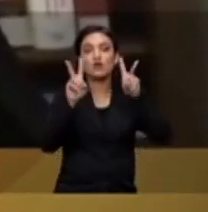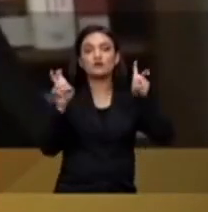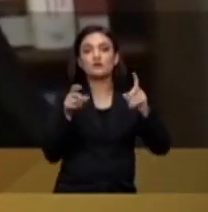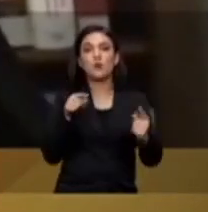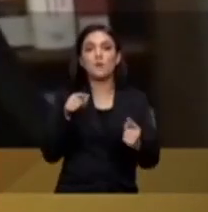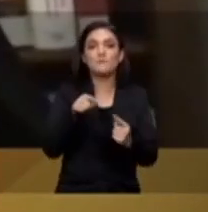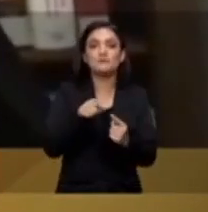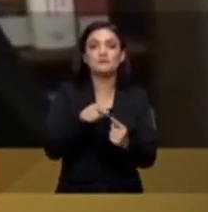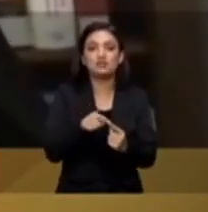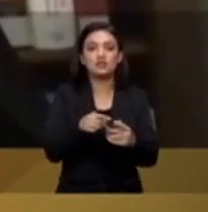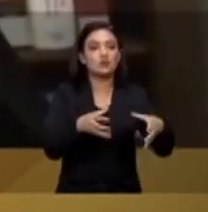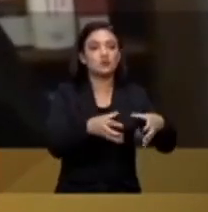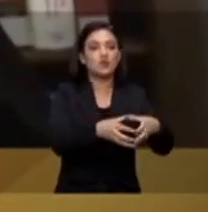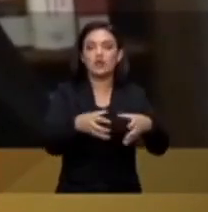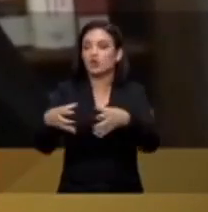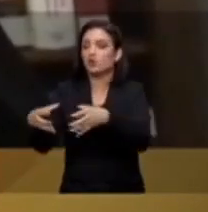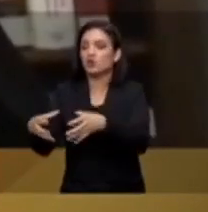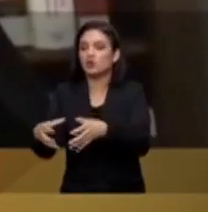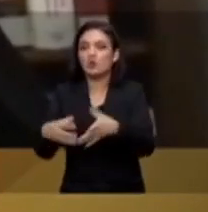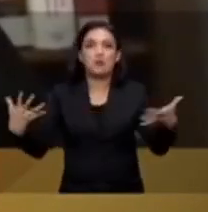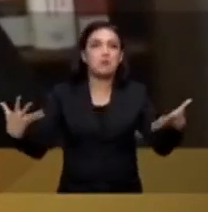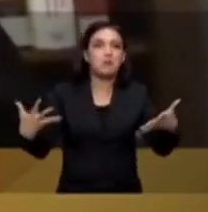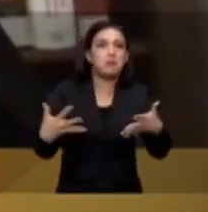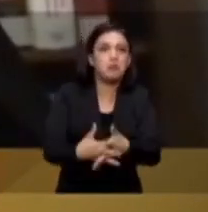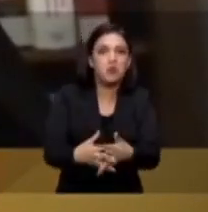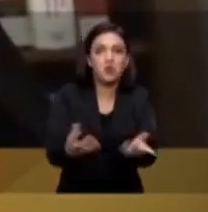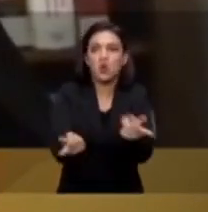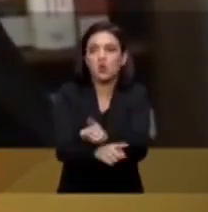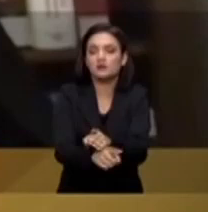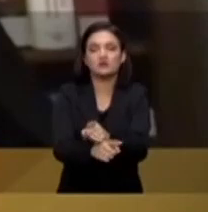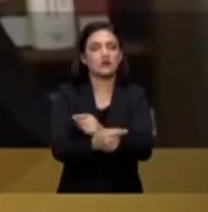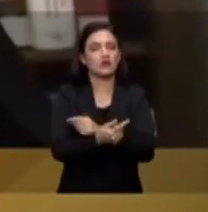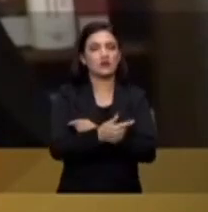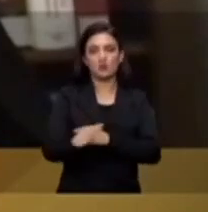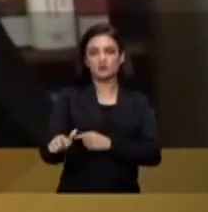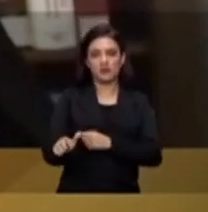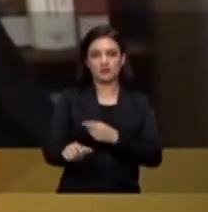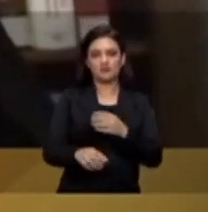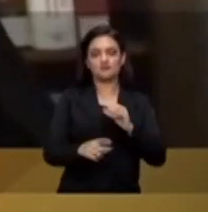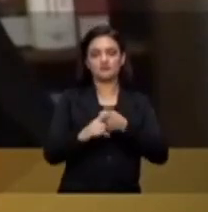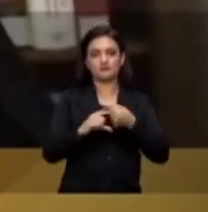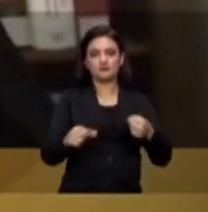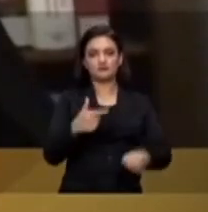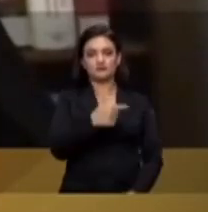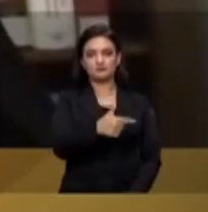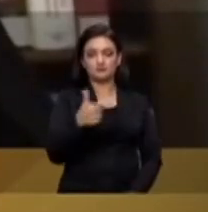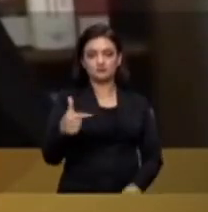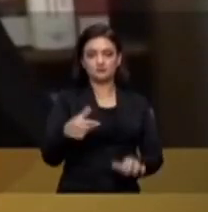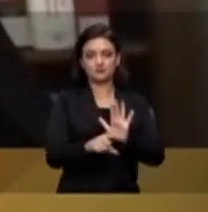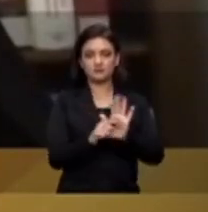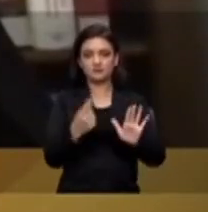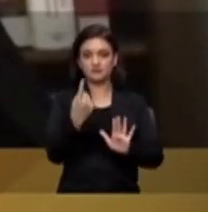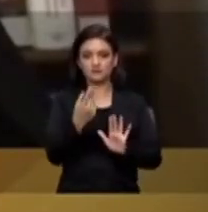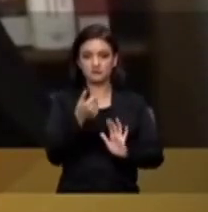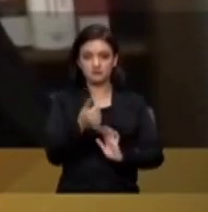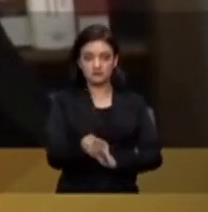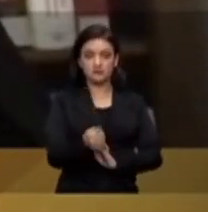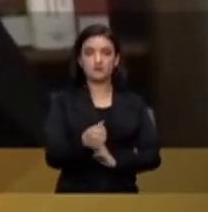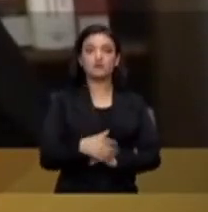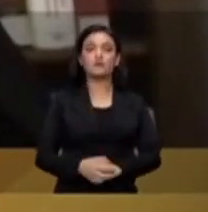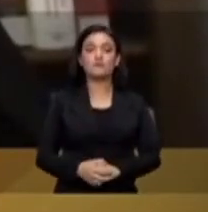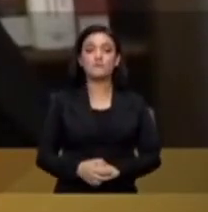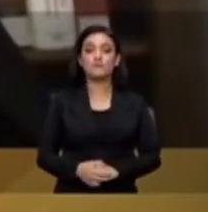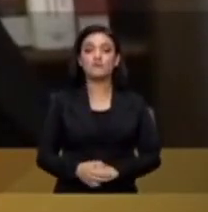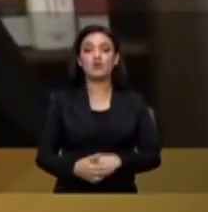de divergência entre as turmas ou destas com plenário, artigo 22, parágrafo único A do Regimento Interno do Supremo Tribunal